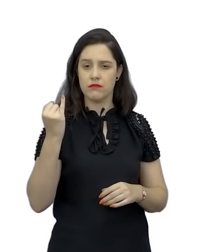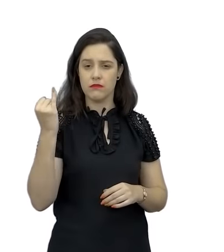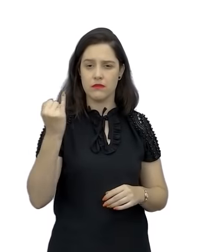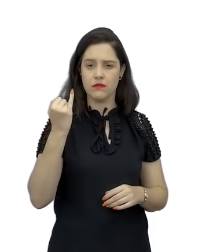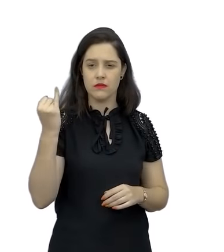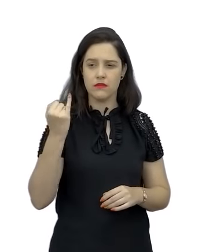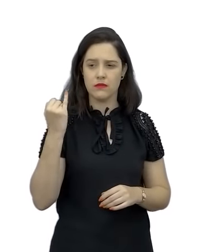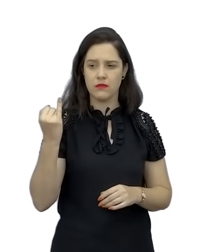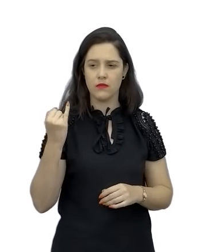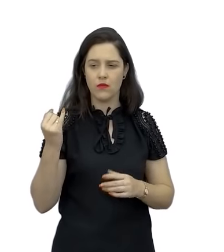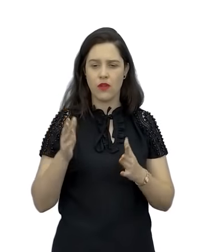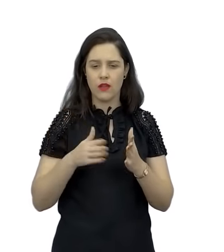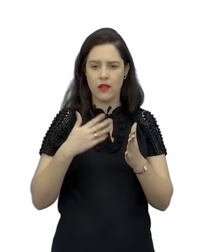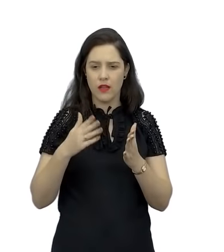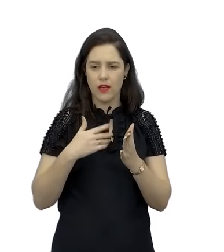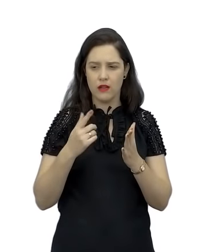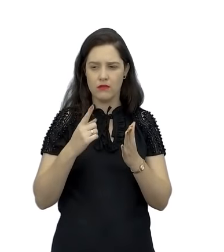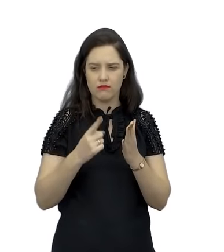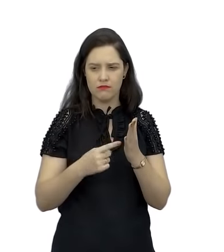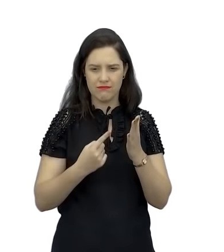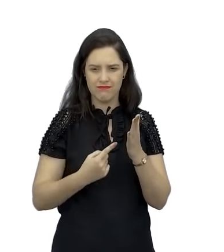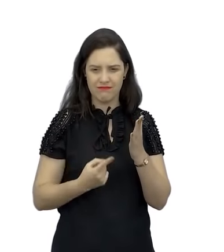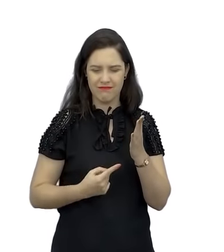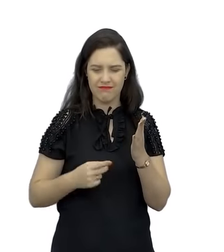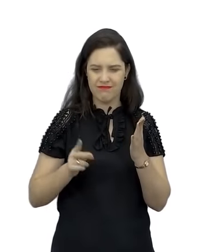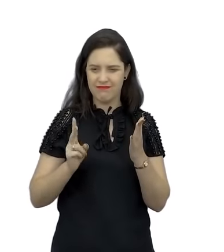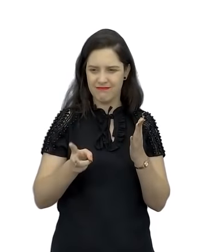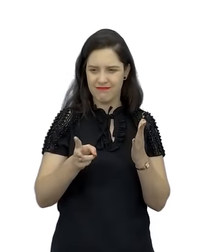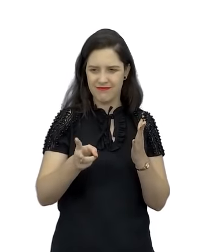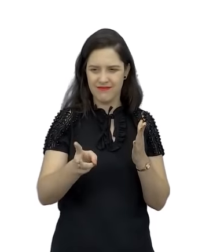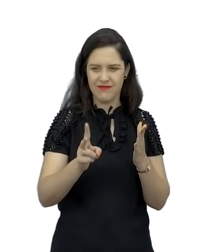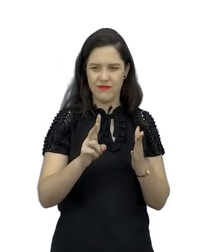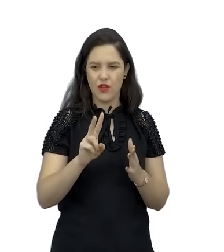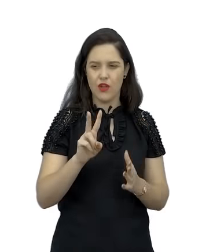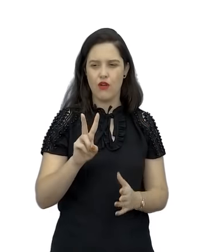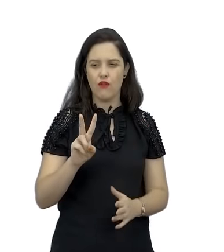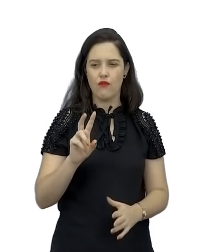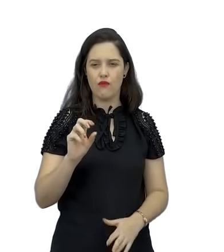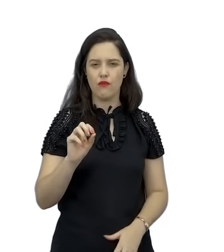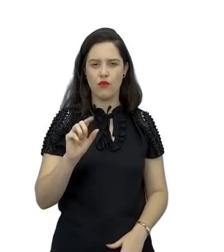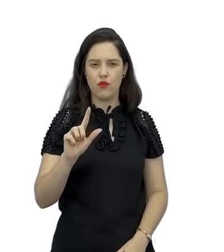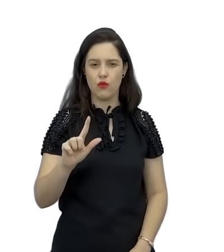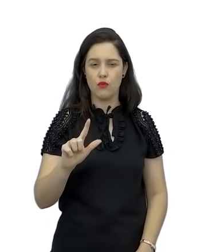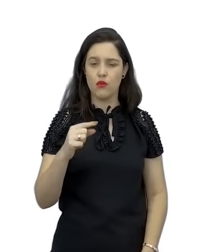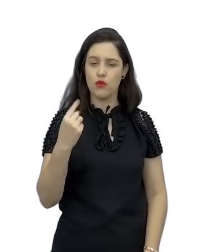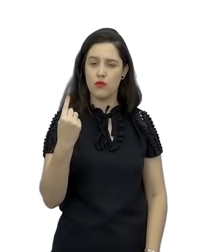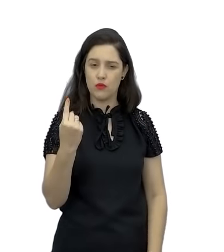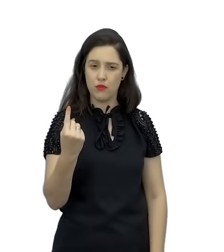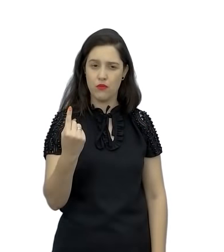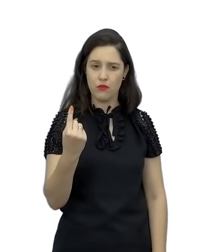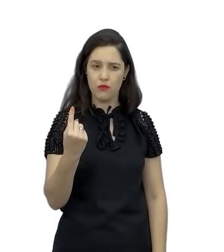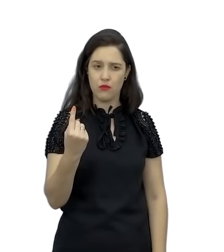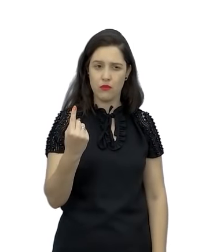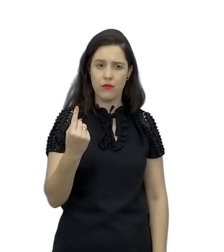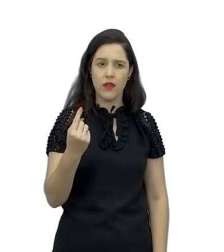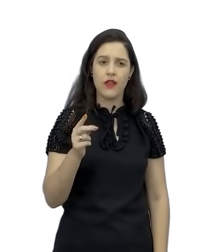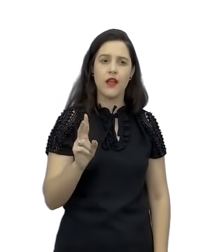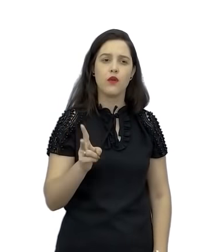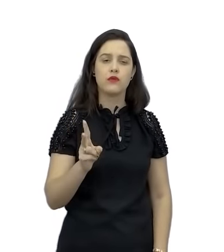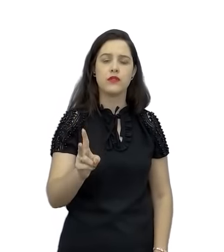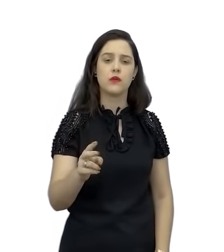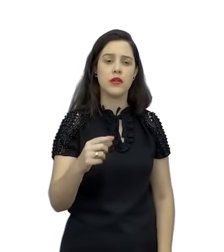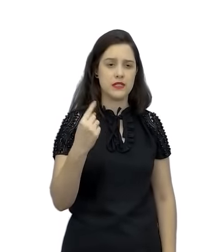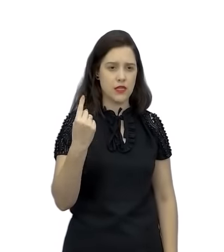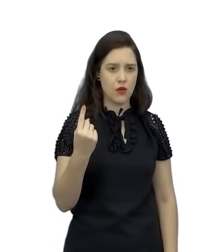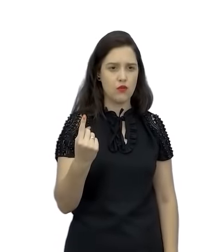no caderno do Aprender Sempre, no volume 1, né, na sequência 1, tá? Então,